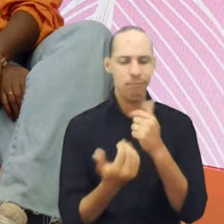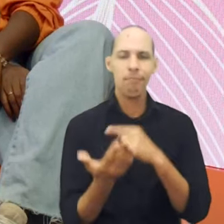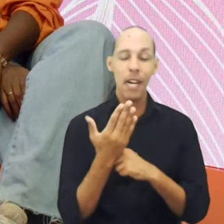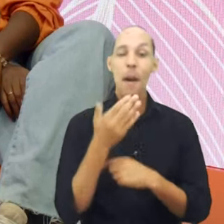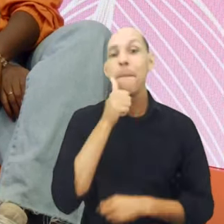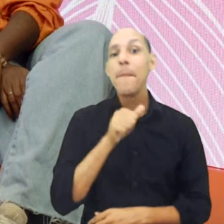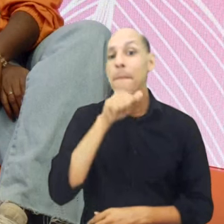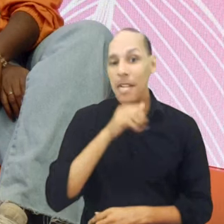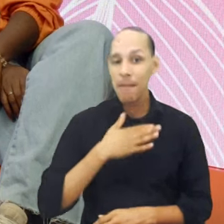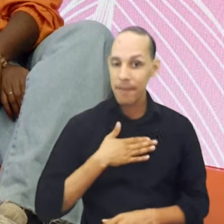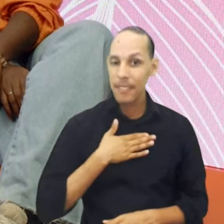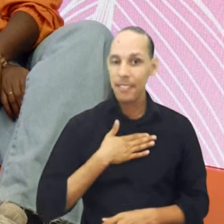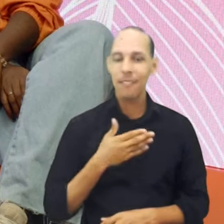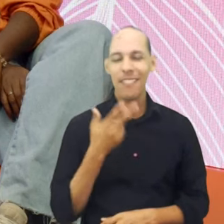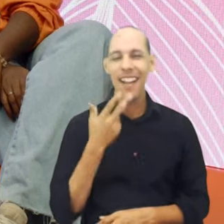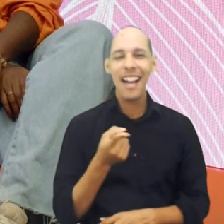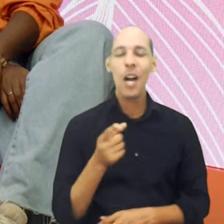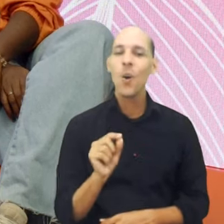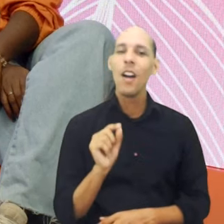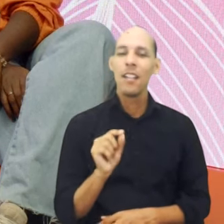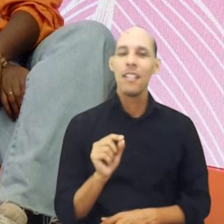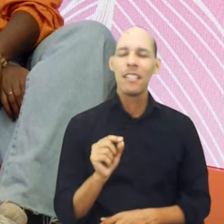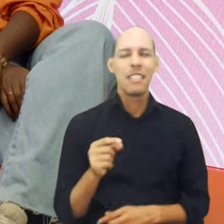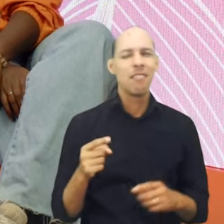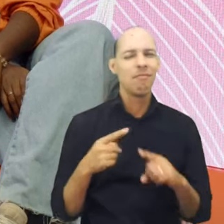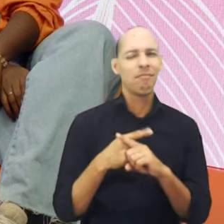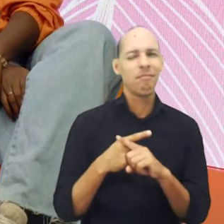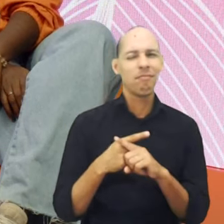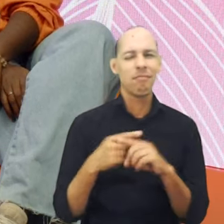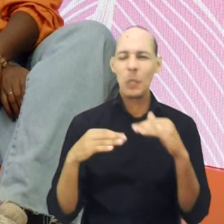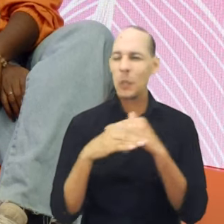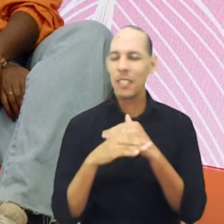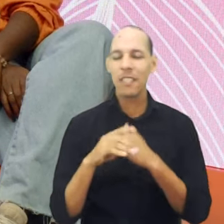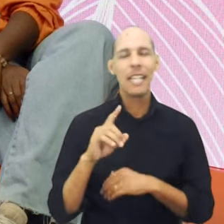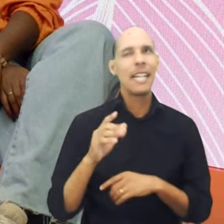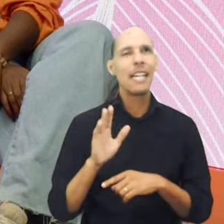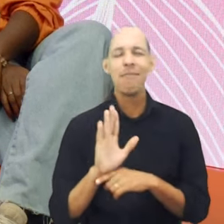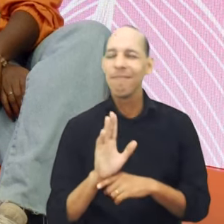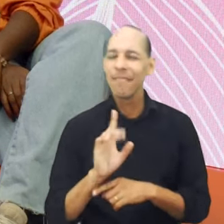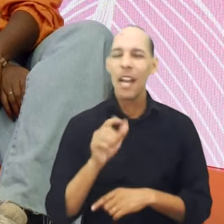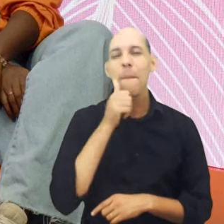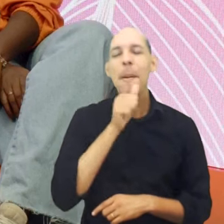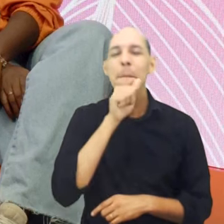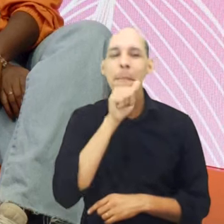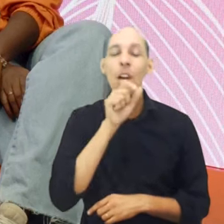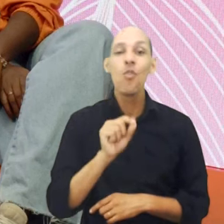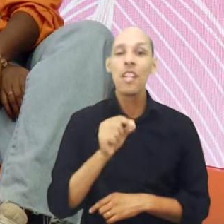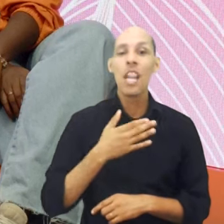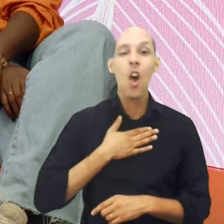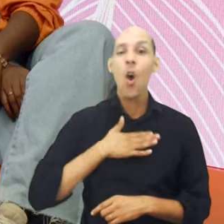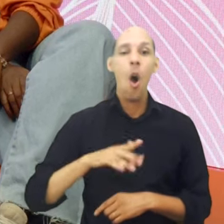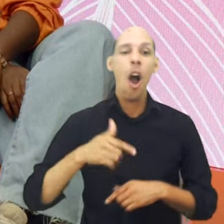que, quando você estava falando, perguntou, ah, alguém não era a favor? Assim, não é que minha mãe não era a favor. A minha mãe não é a favor de